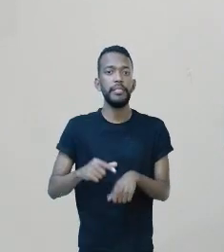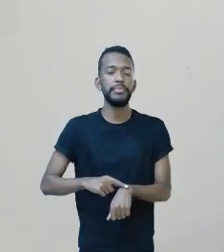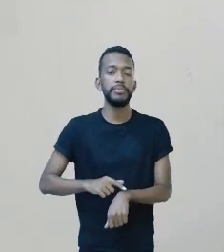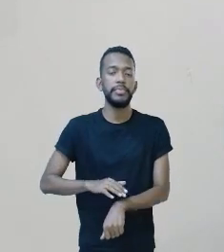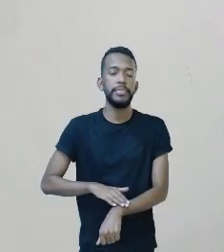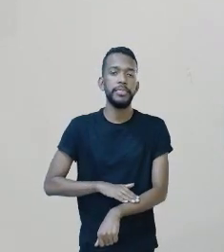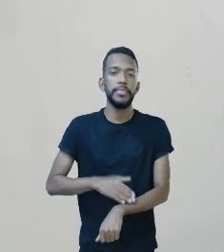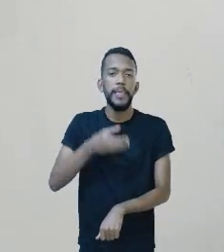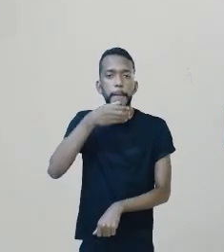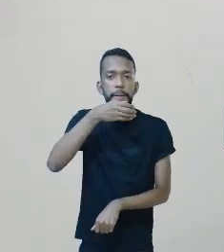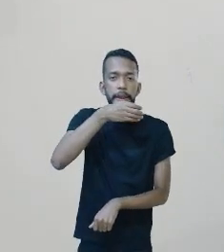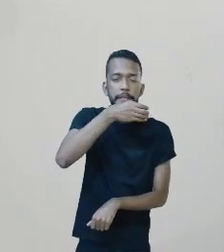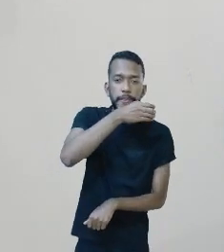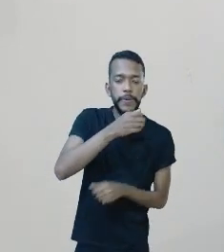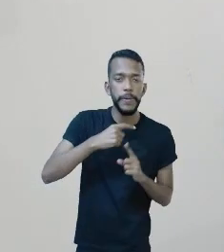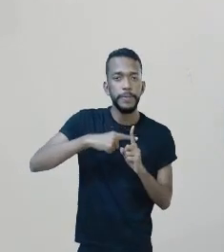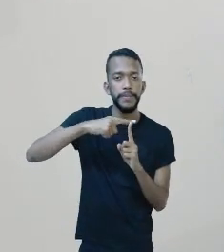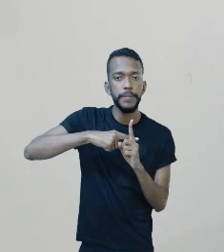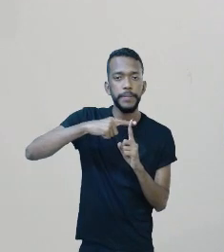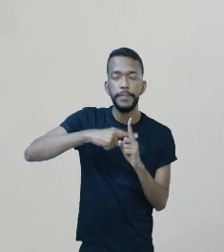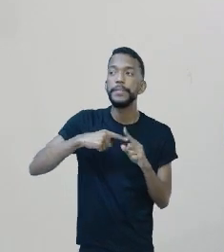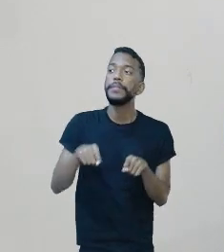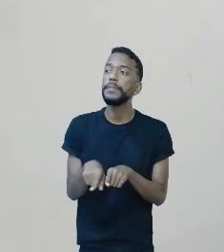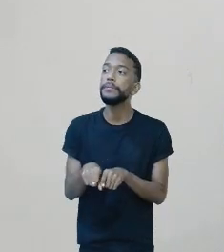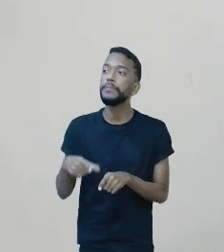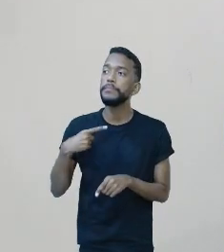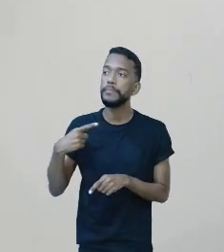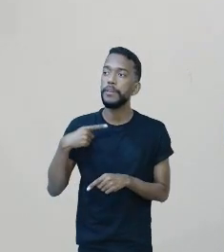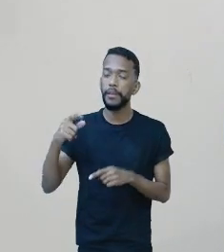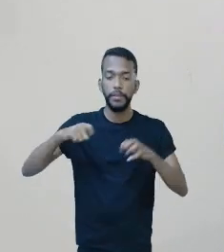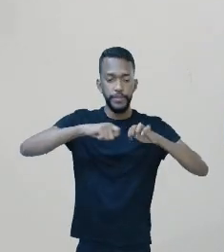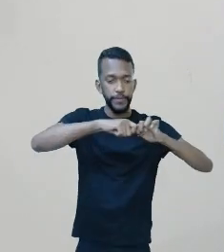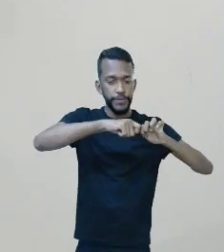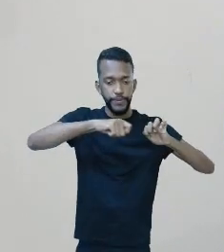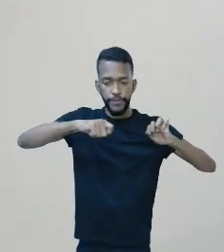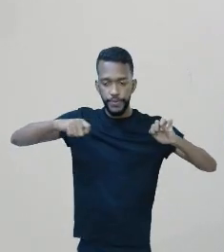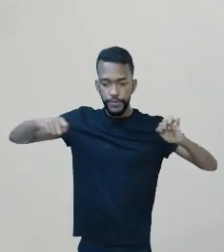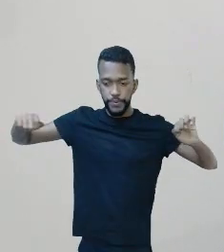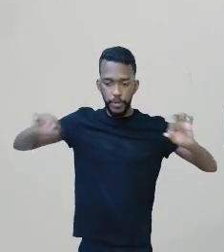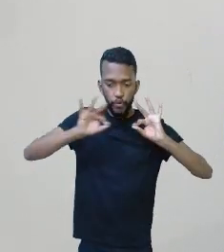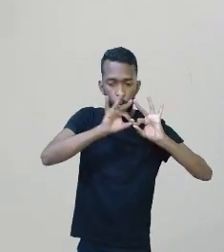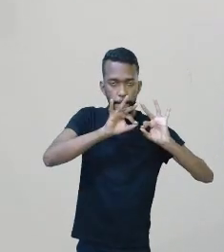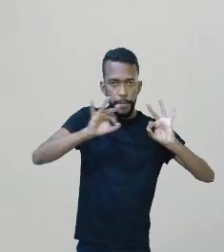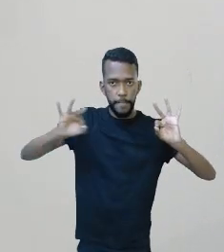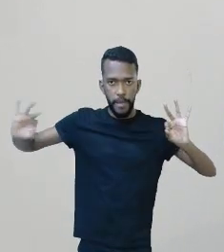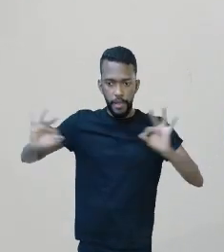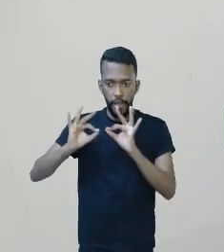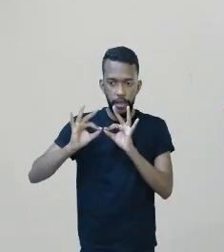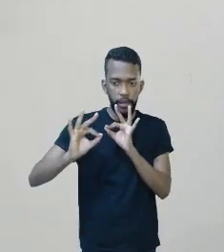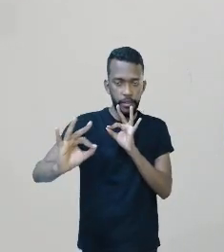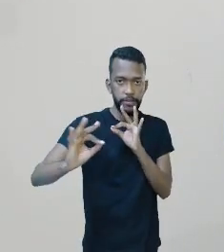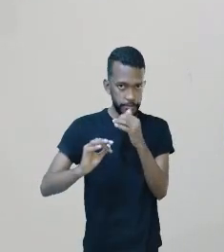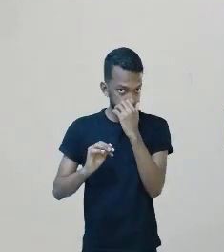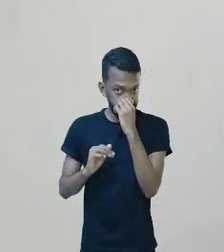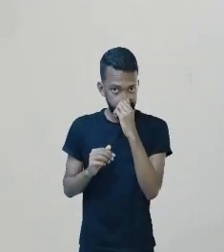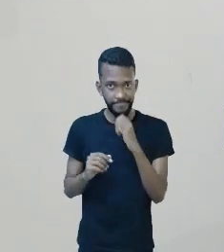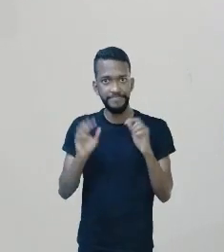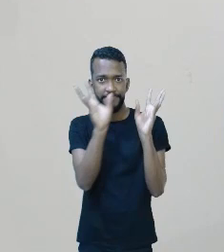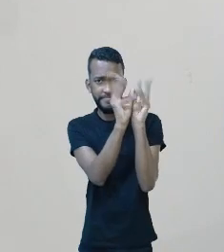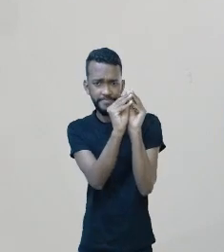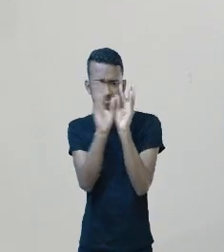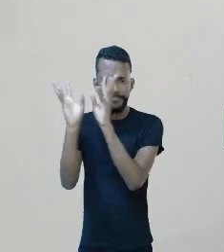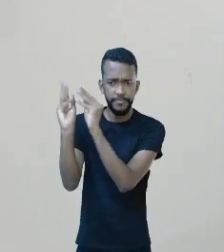na outra imagem uma medição de comprimento. Isso mesmo, a gente vai falar um pouco sobre cada um,